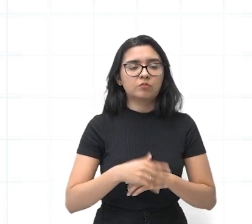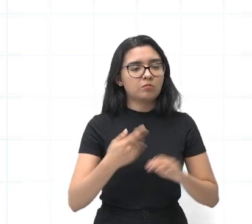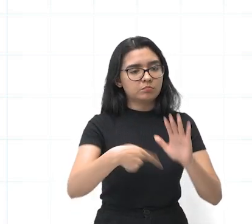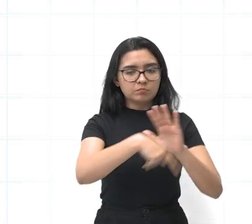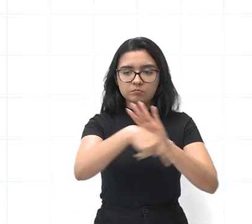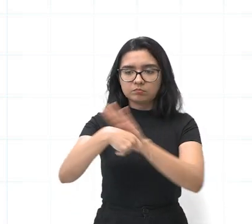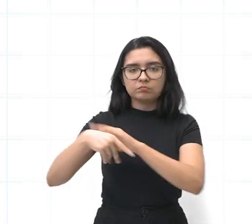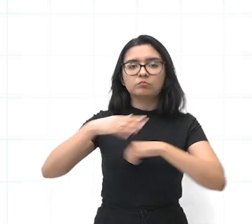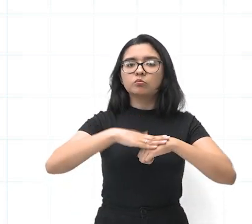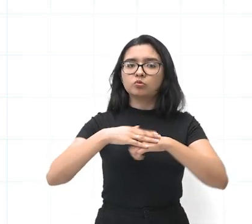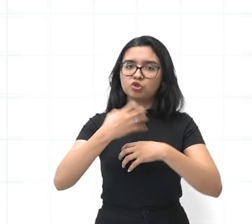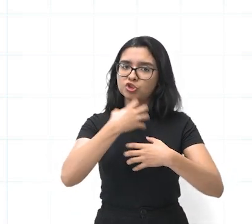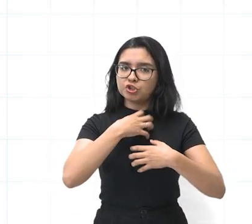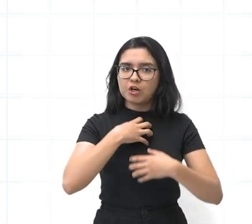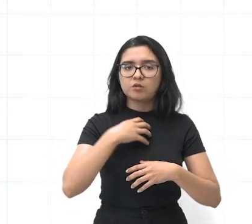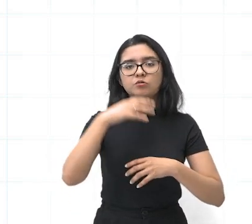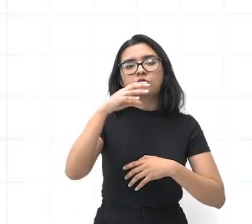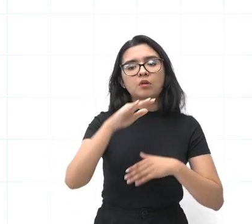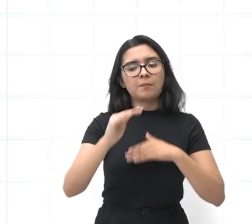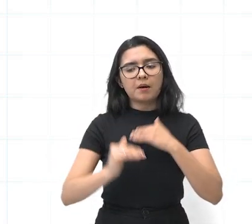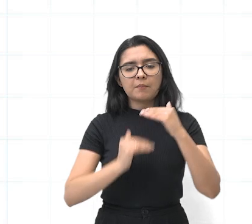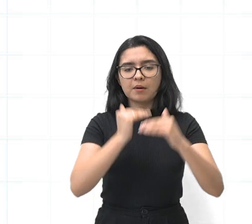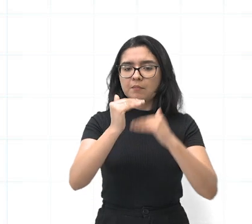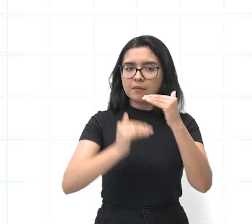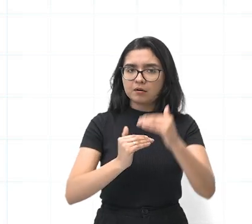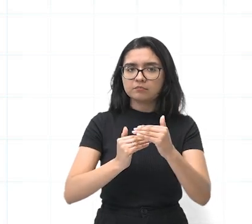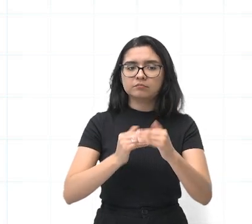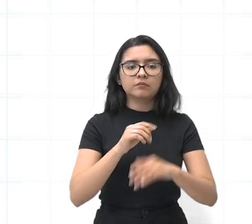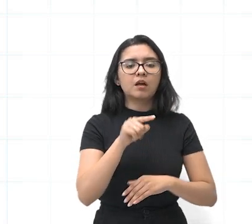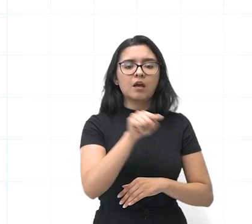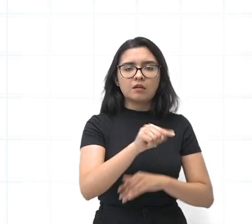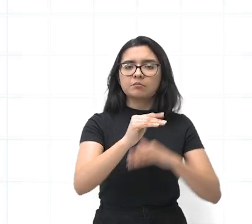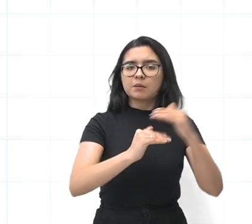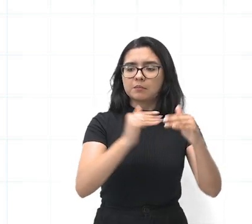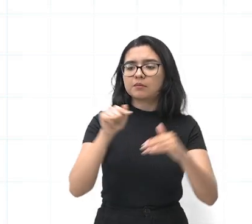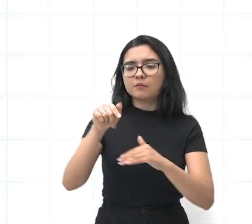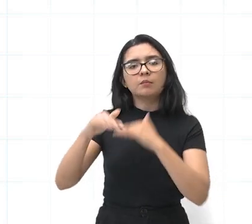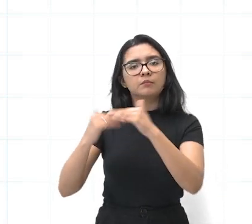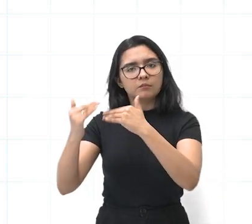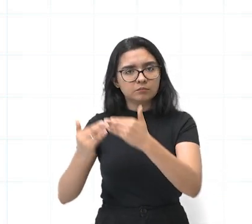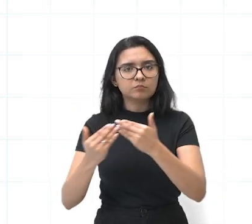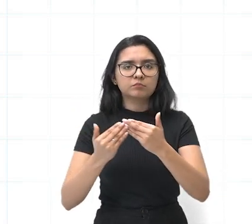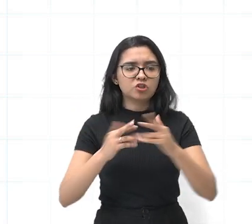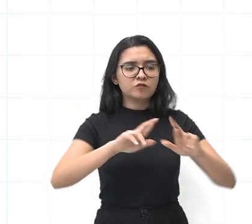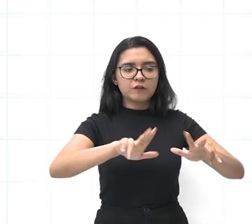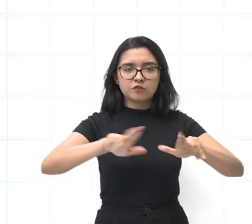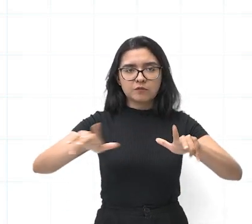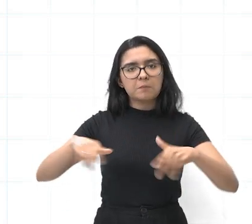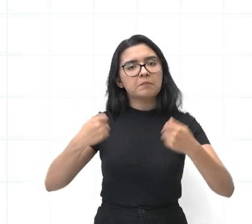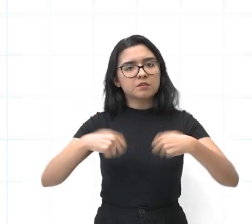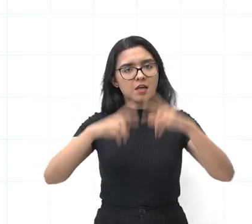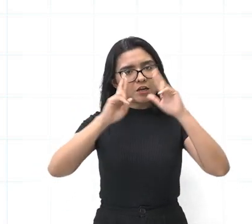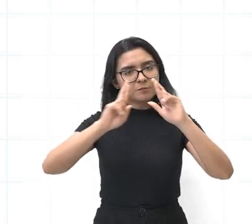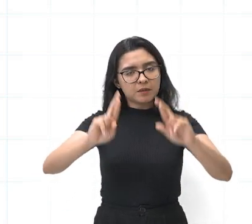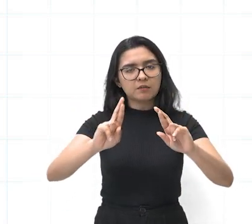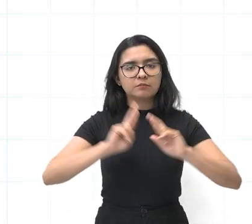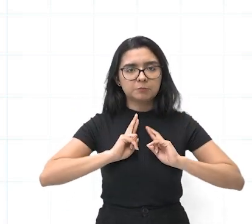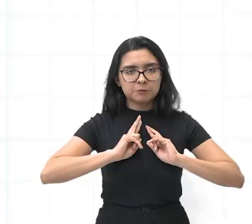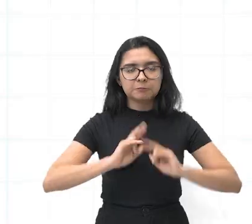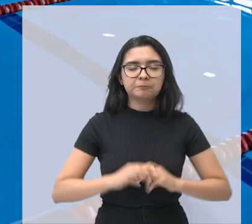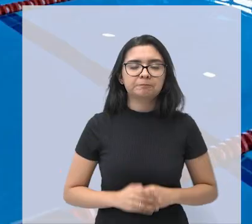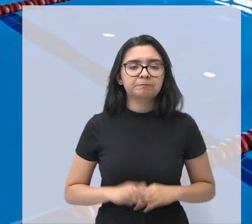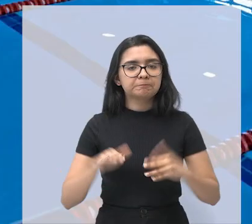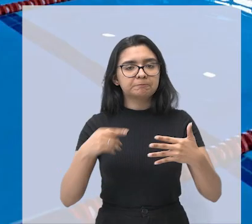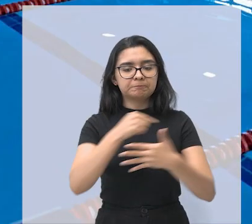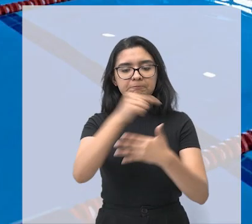que você também vai aprender. Não, cada um tem o seu processo e deve respeitar esse processo, certo?